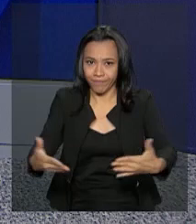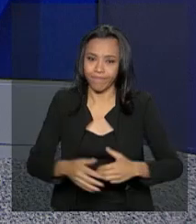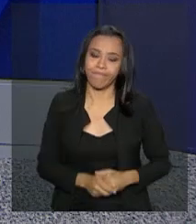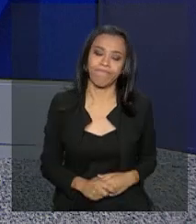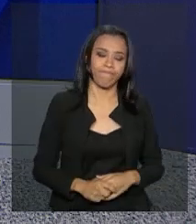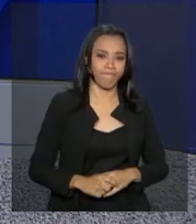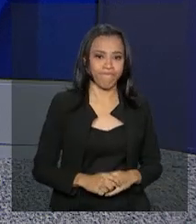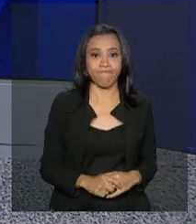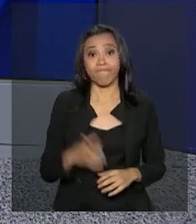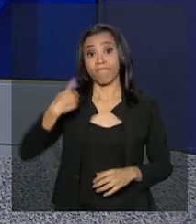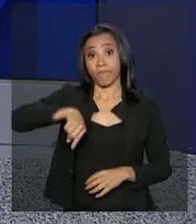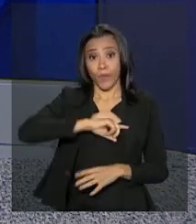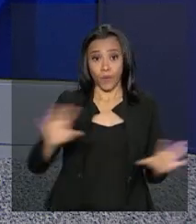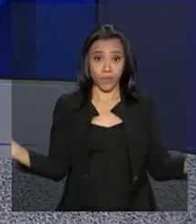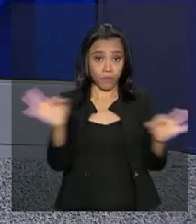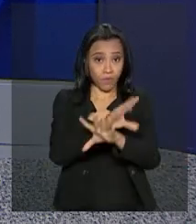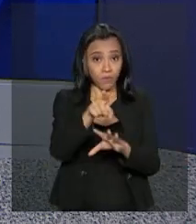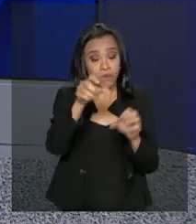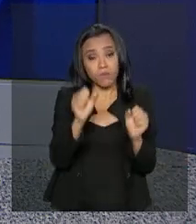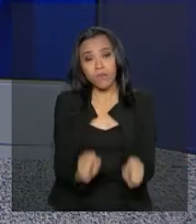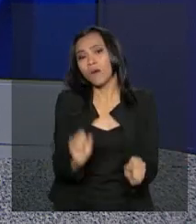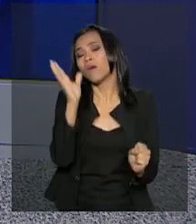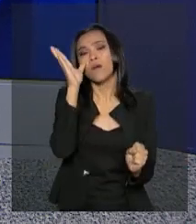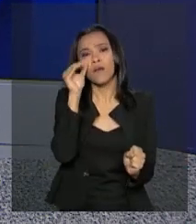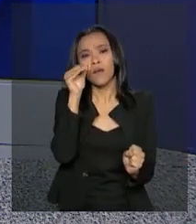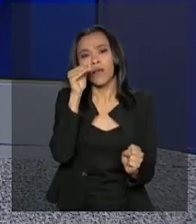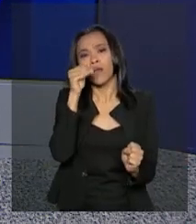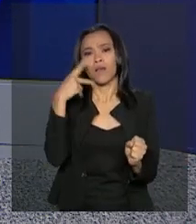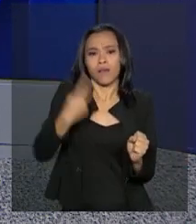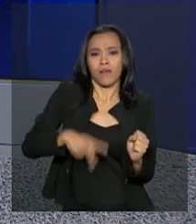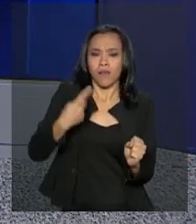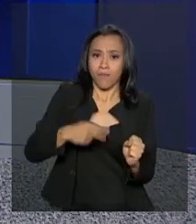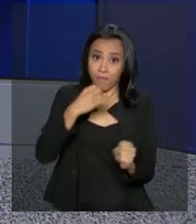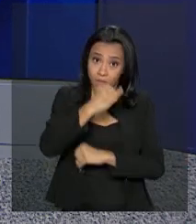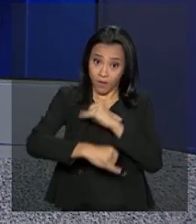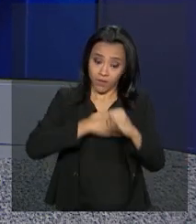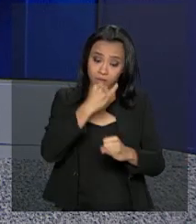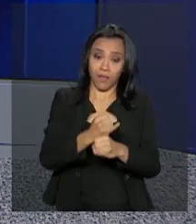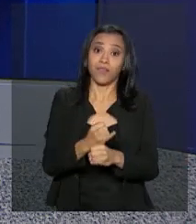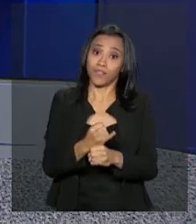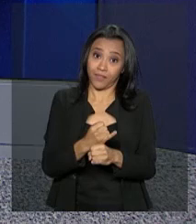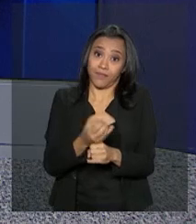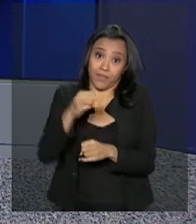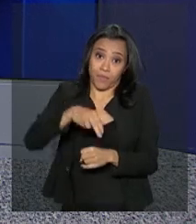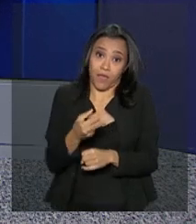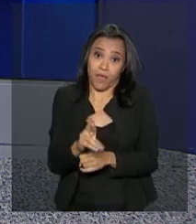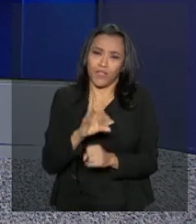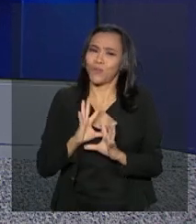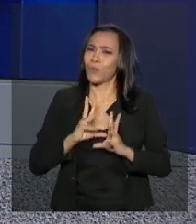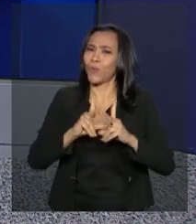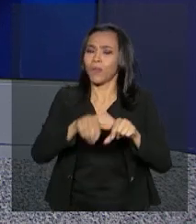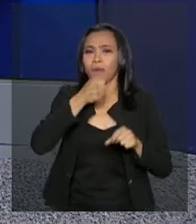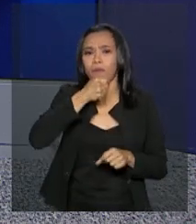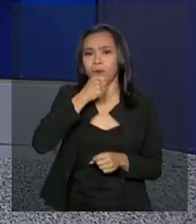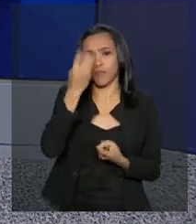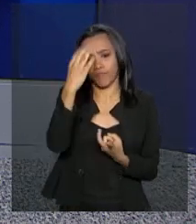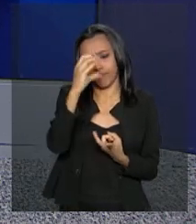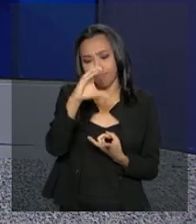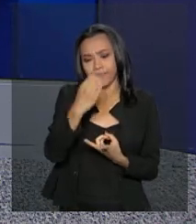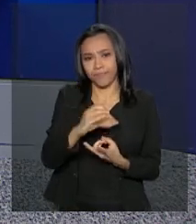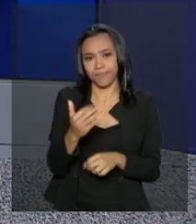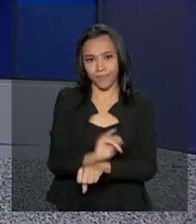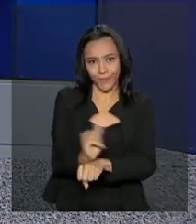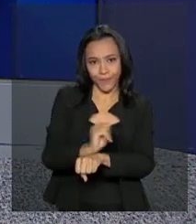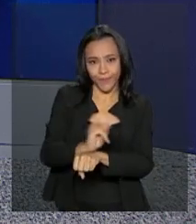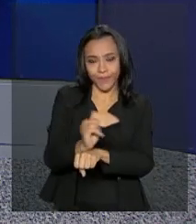nós ficamos por aqui você acompanha a nossa programação ao vivo pelo site da npr e todas as reportagens estão em nosso canal no